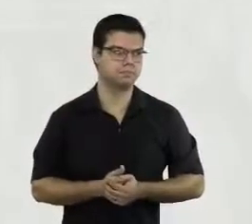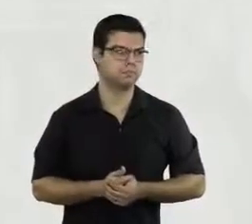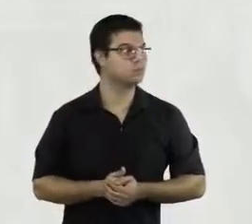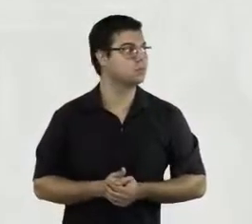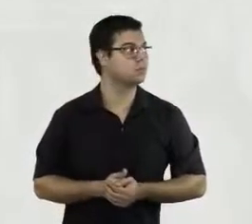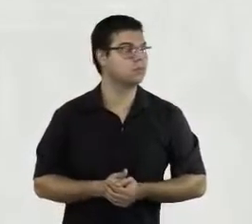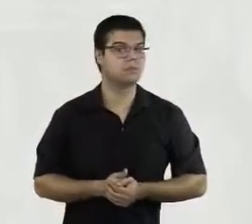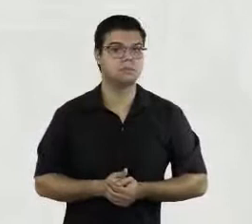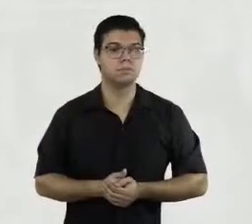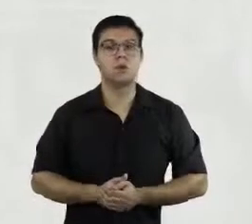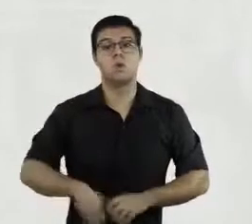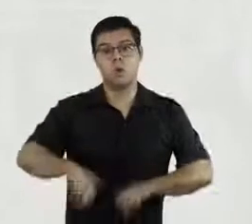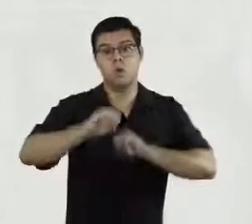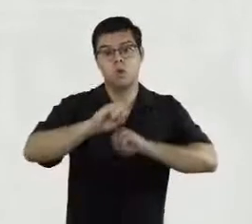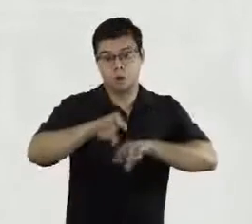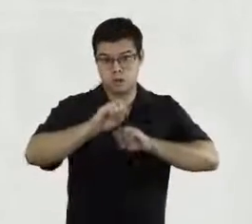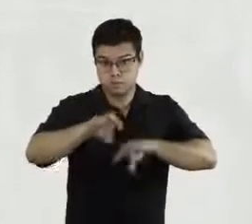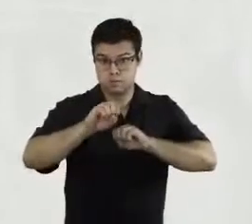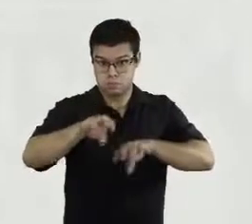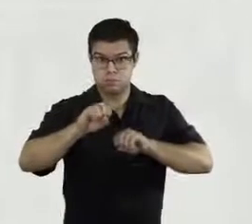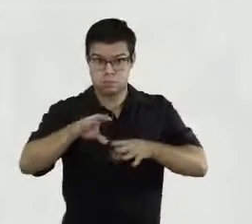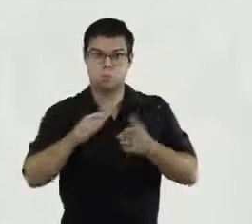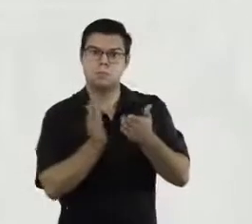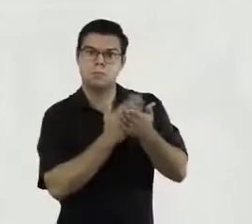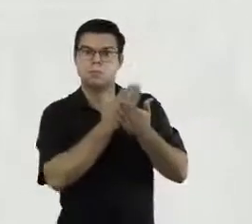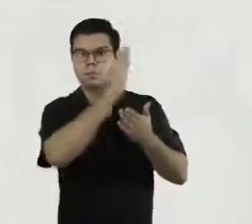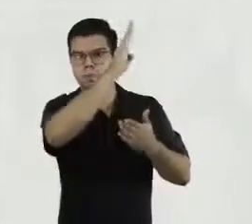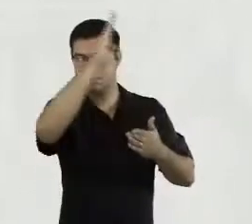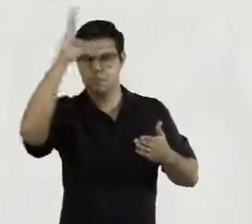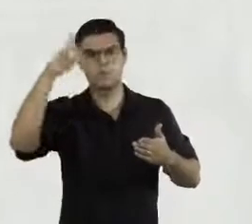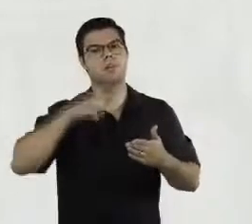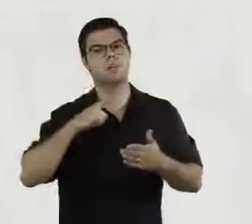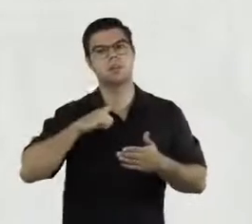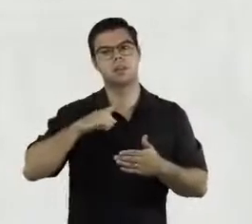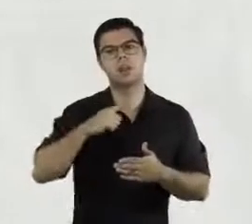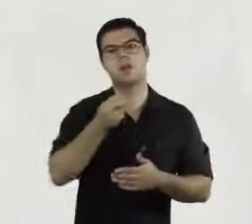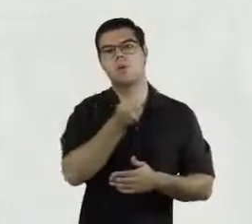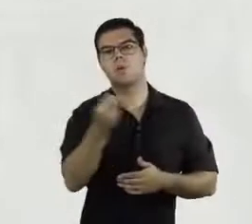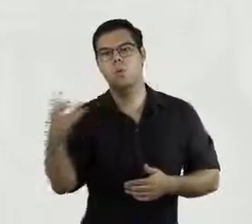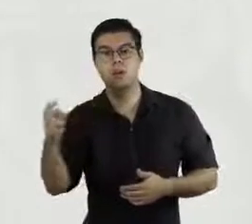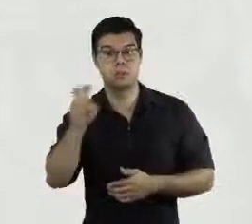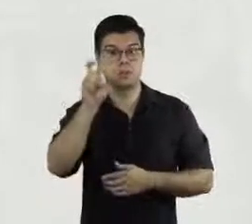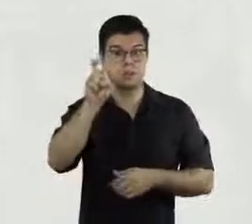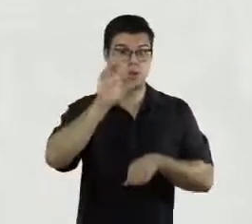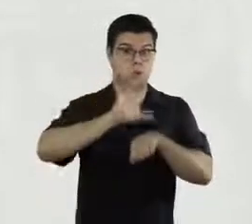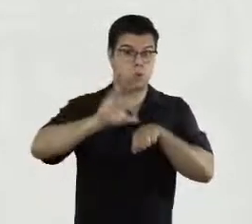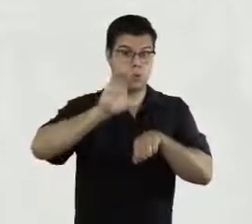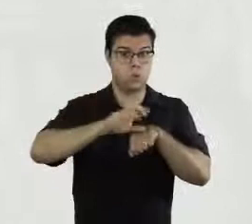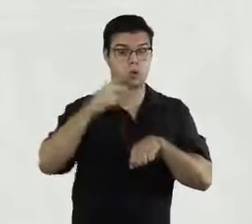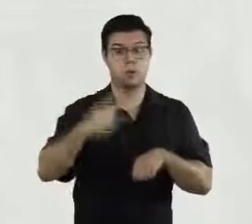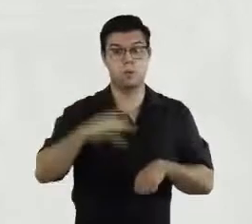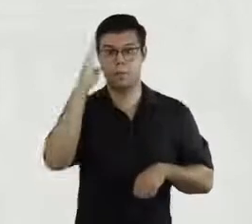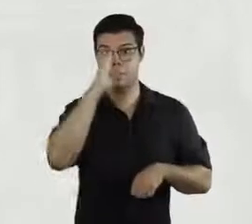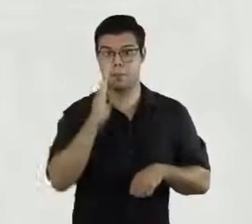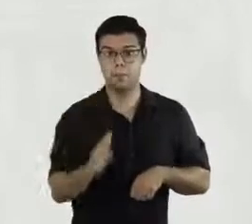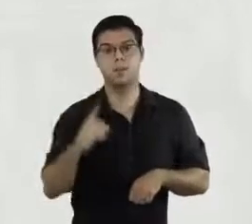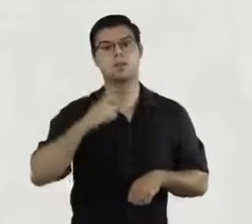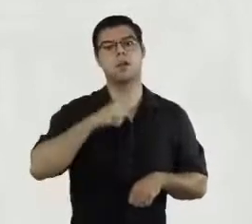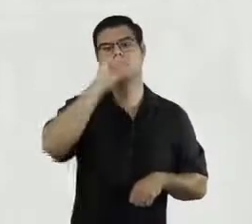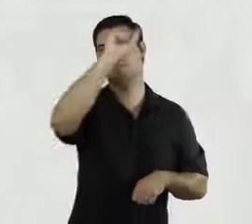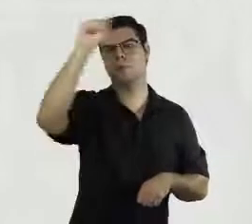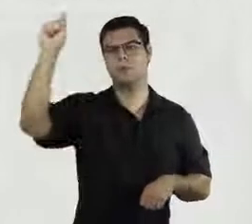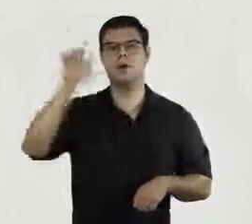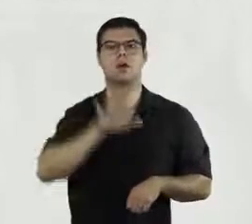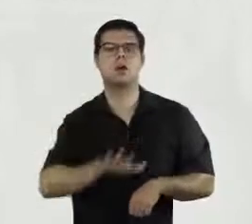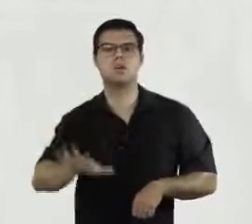O ensino da bibliografia é praticado atualmente em 5 cursos no Brasil e está distribuído do seguinte modo: uma disciplina na região do